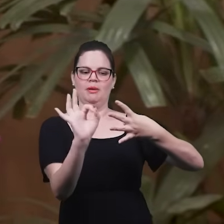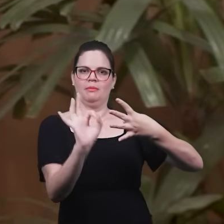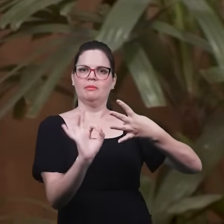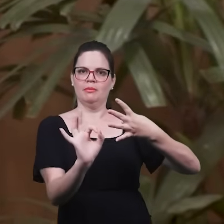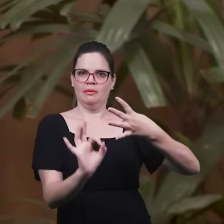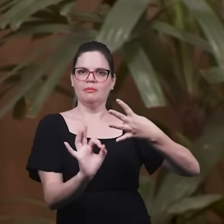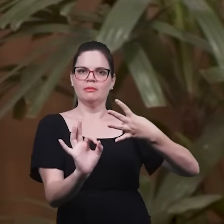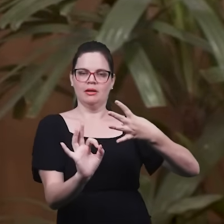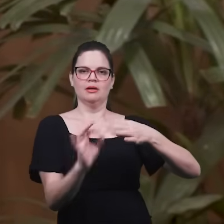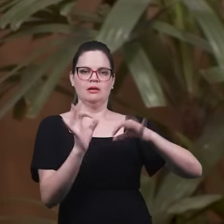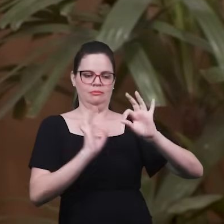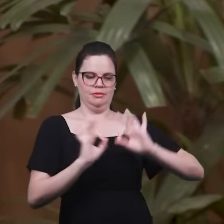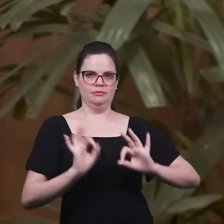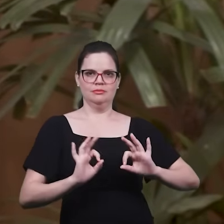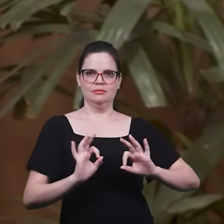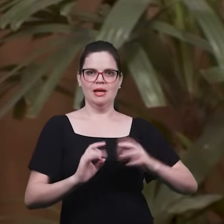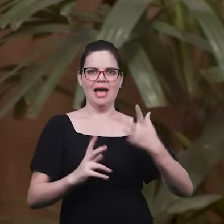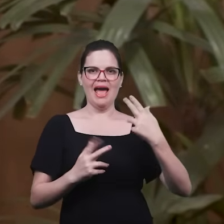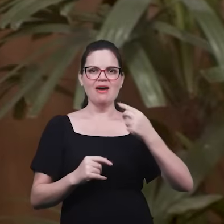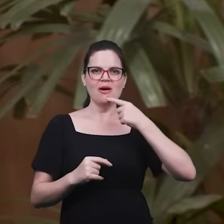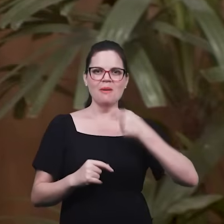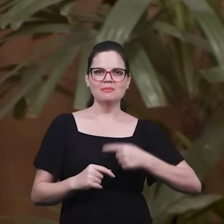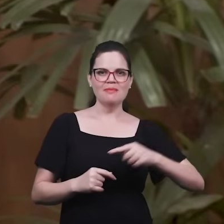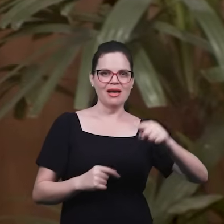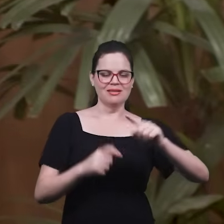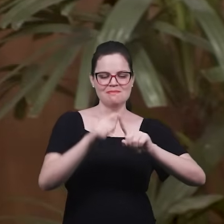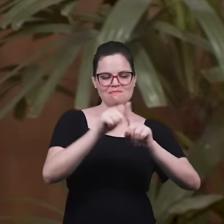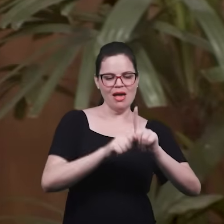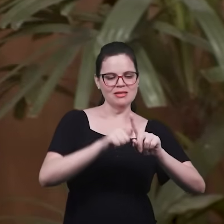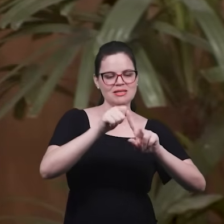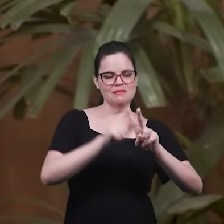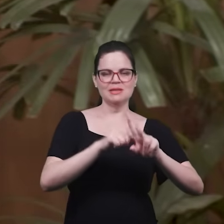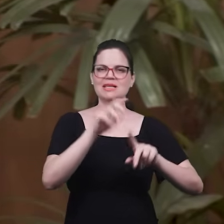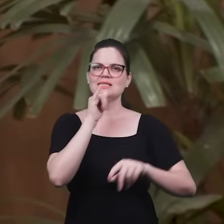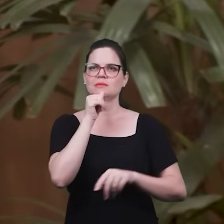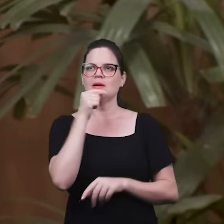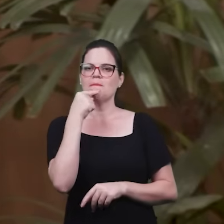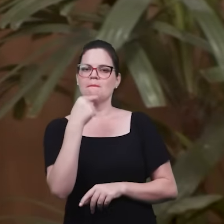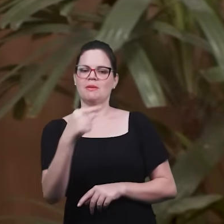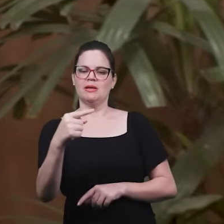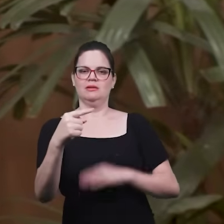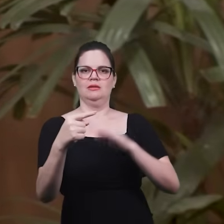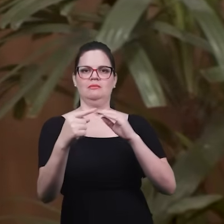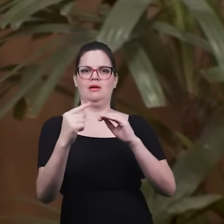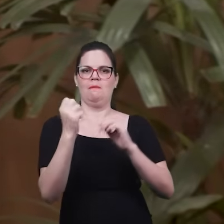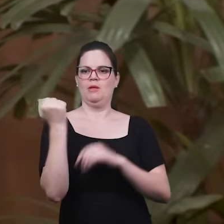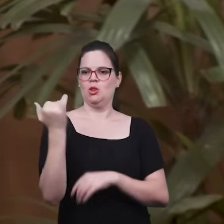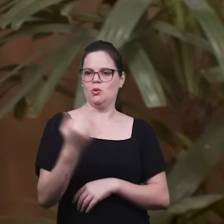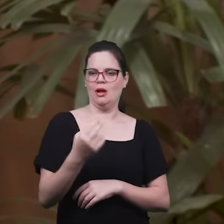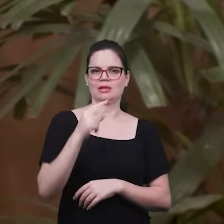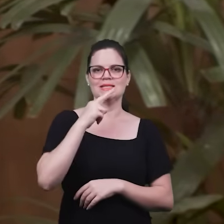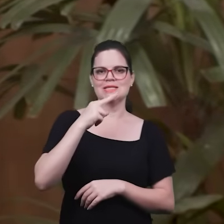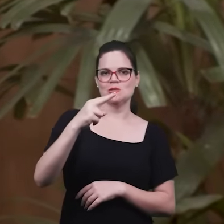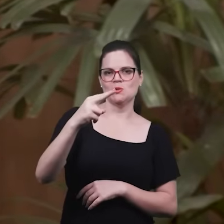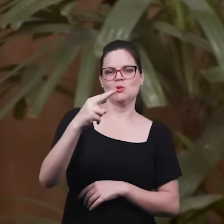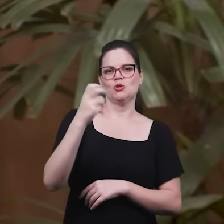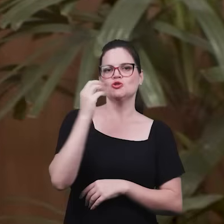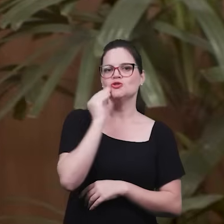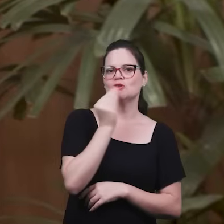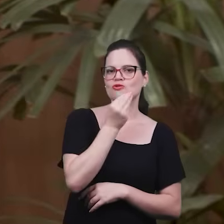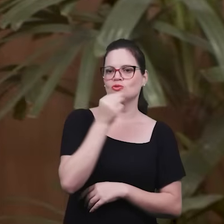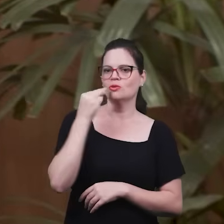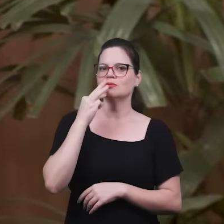nós fazemos mês a mês na nossa igreja. Então, a primeira semana, a segunda semana, cada semana temos